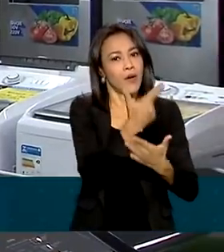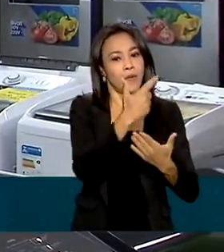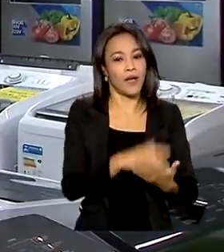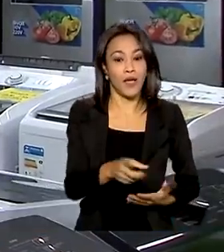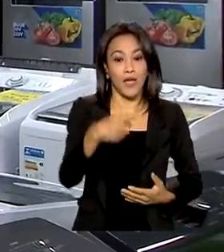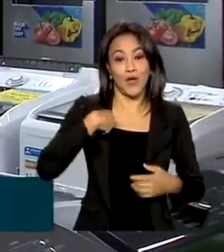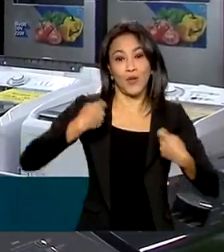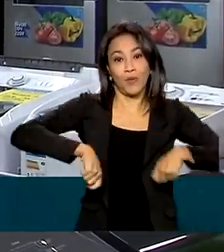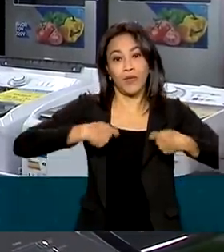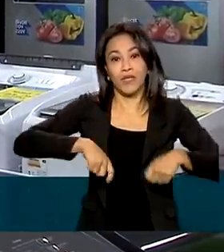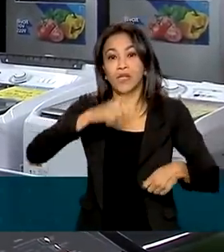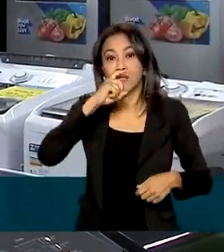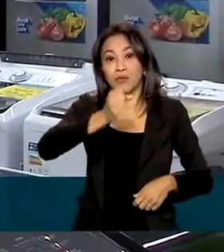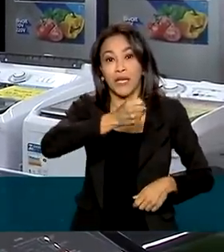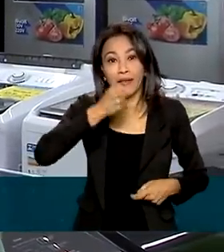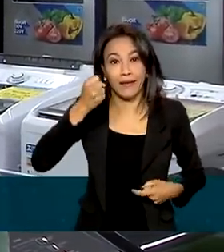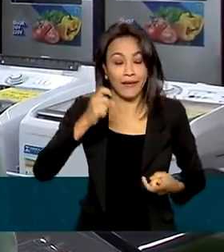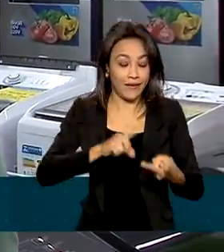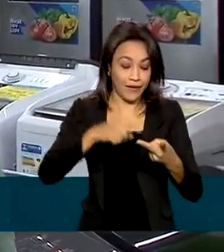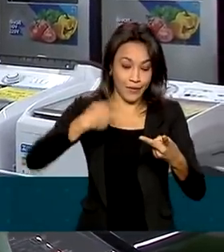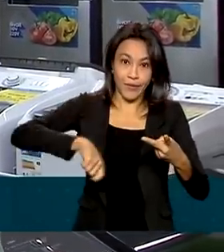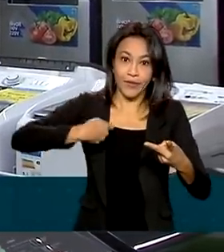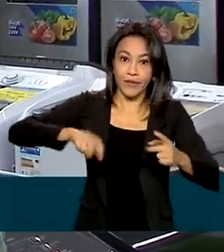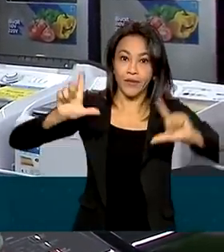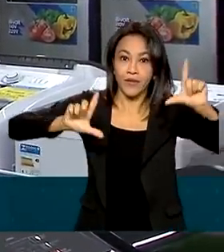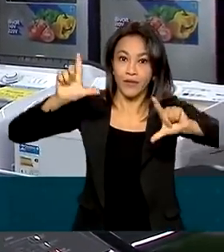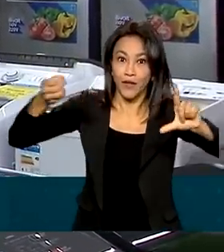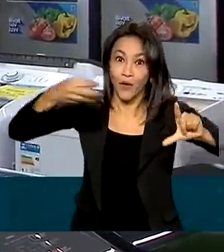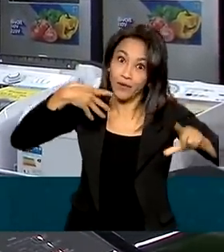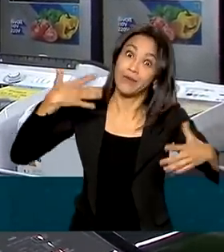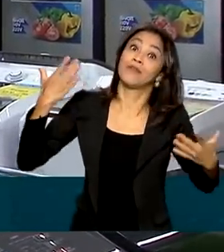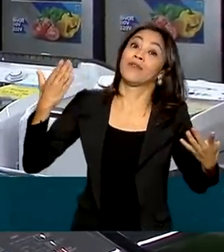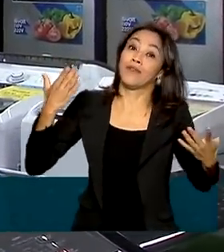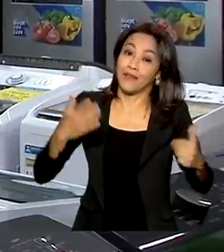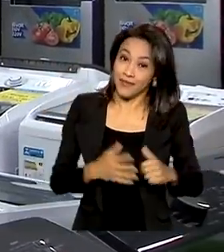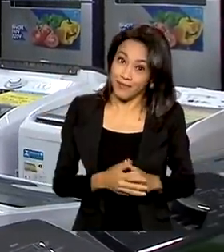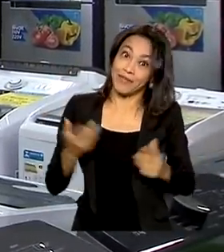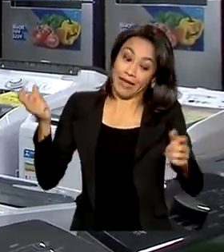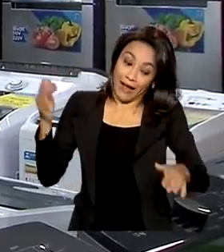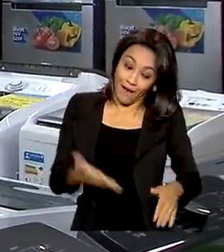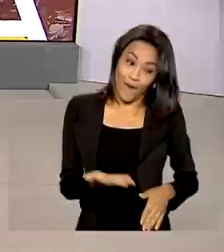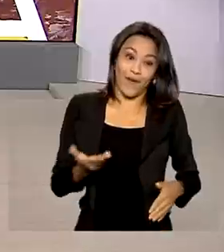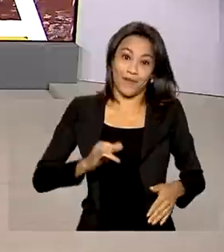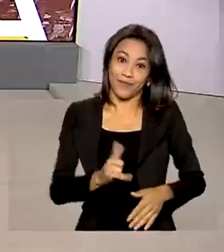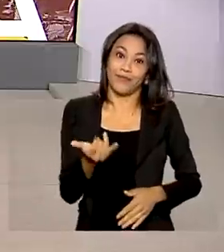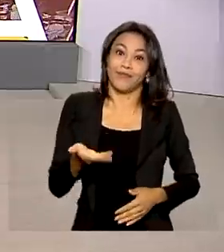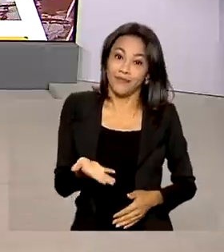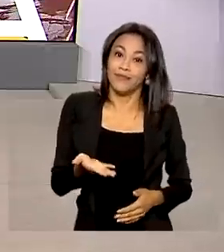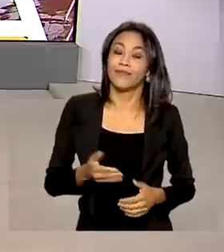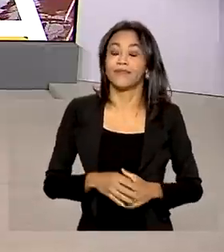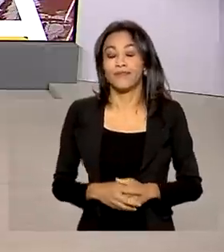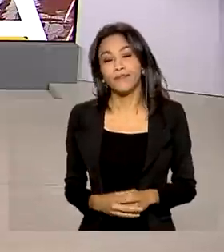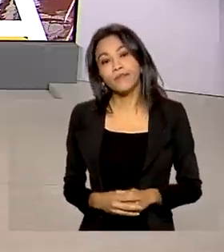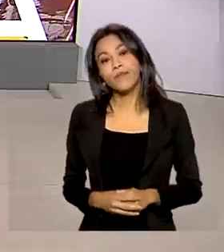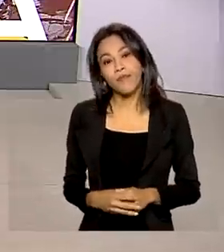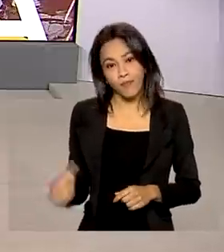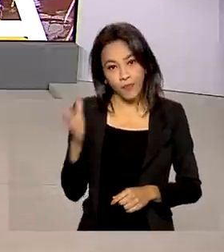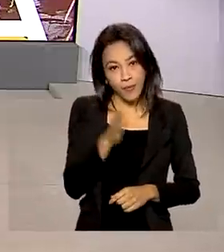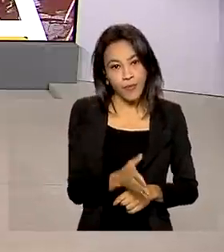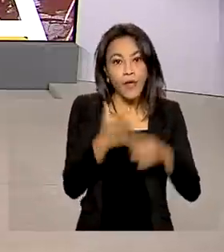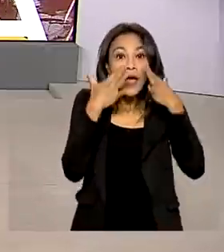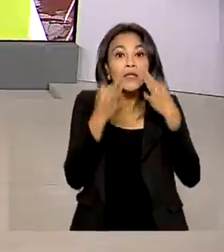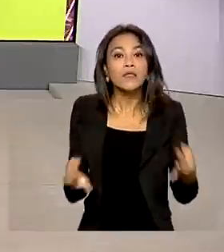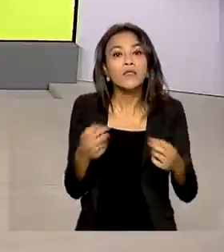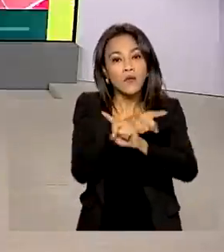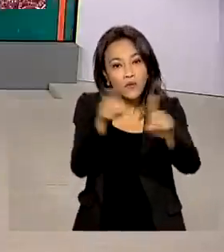precisando de uma geladeira, precisando de uma TV nova, né? Quem sabe? Pode ser dessa vez aí. E olha, atenção